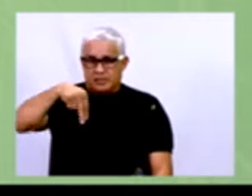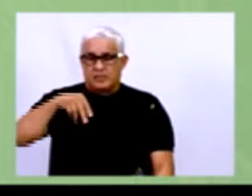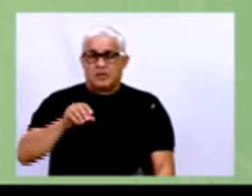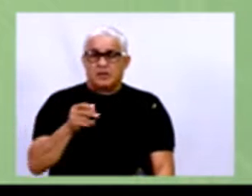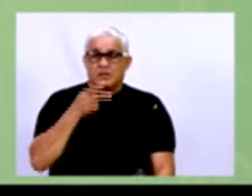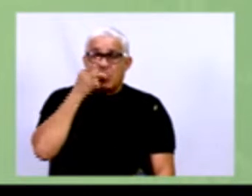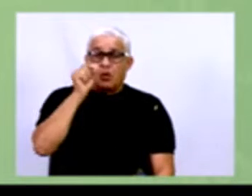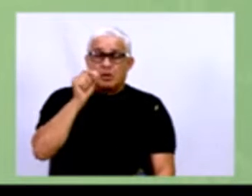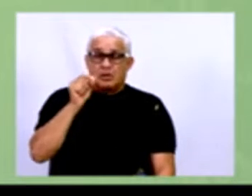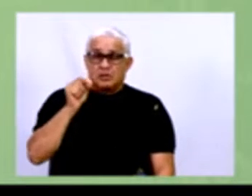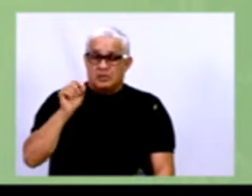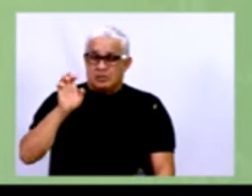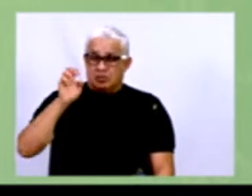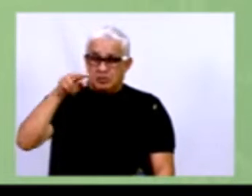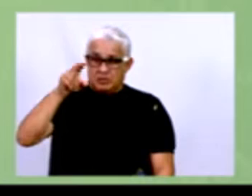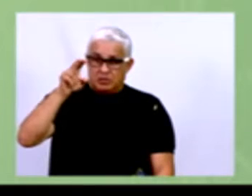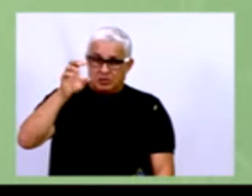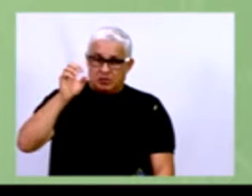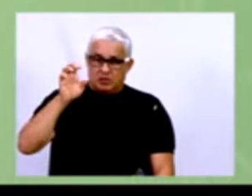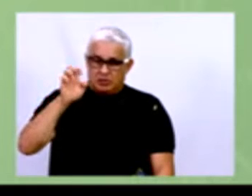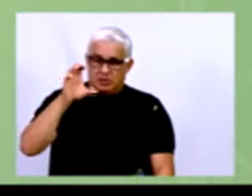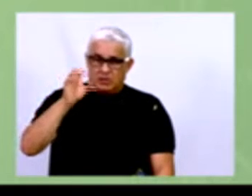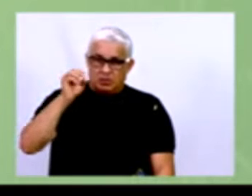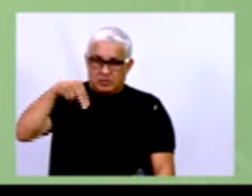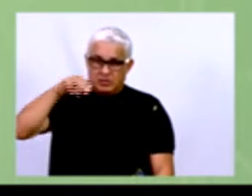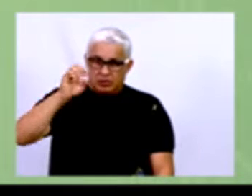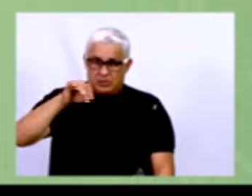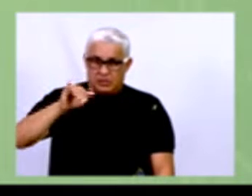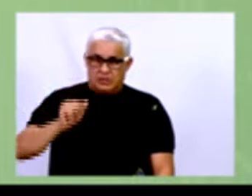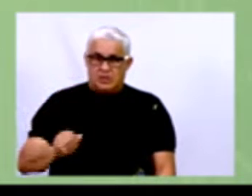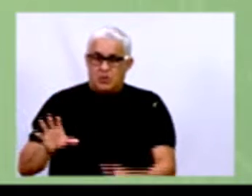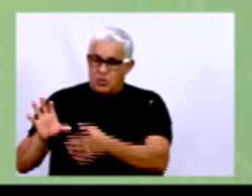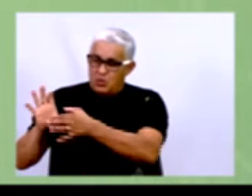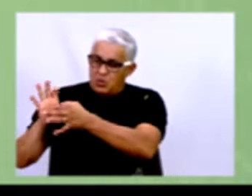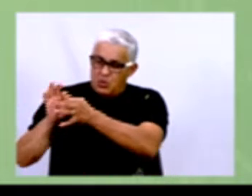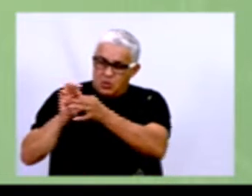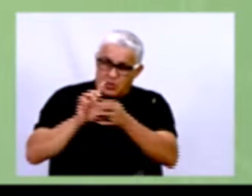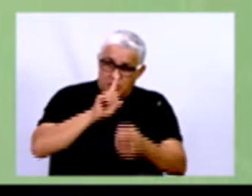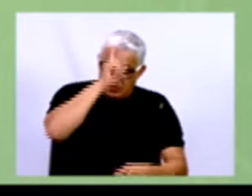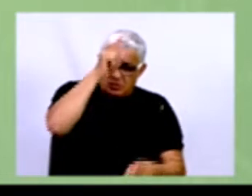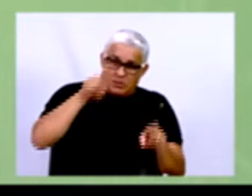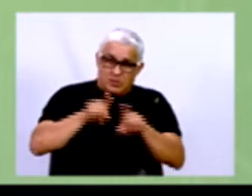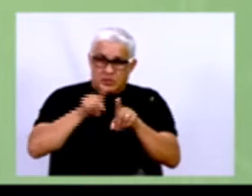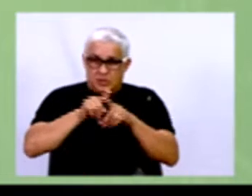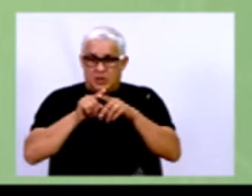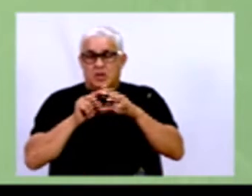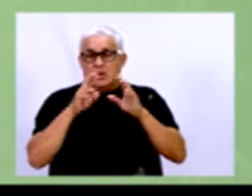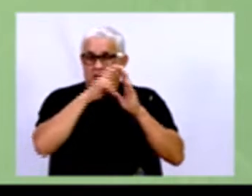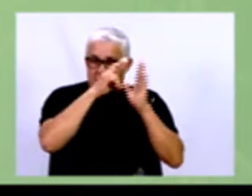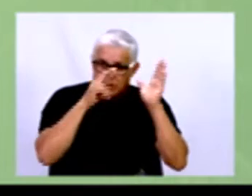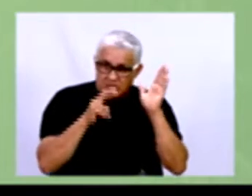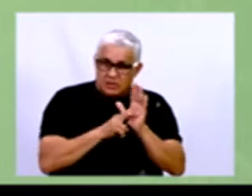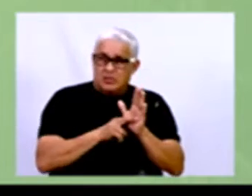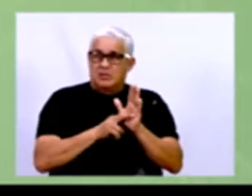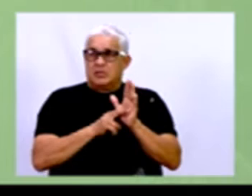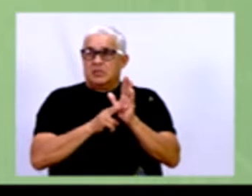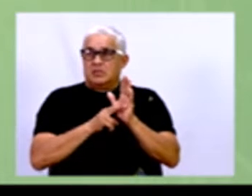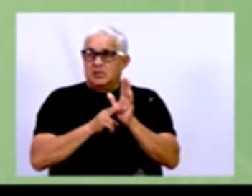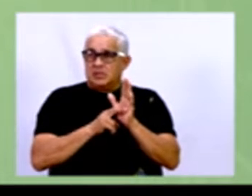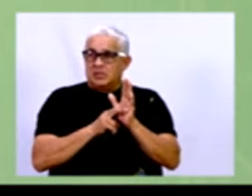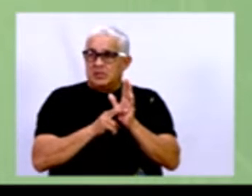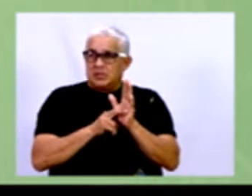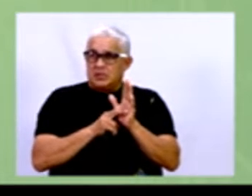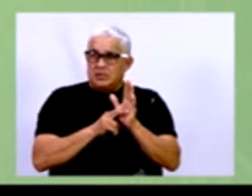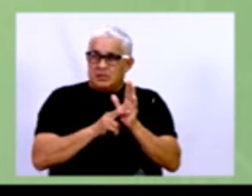economia é um conjunto de ideias e princípios que se propõe a regular o processo de intervenção